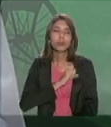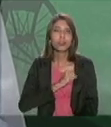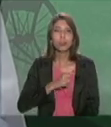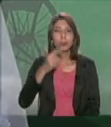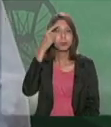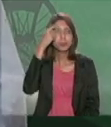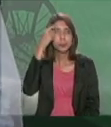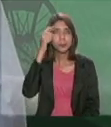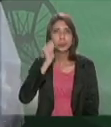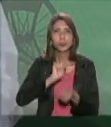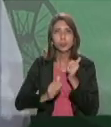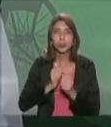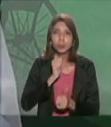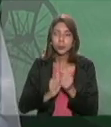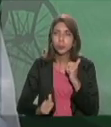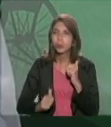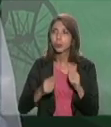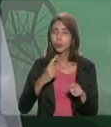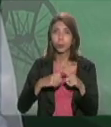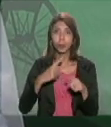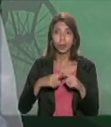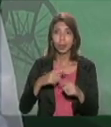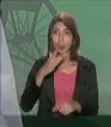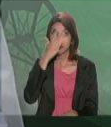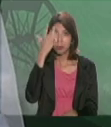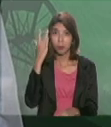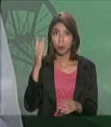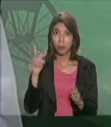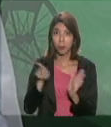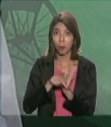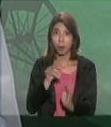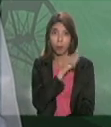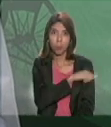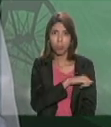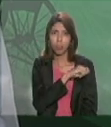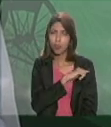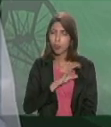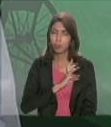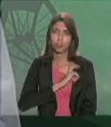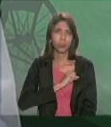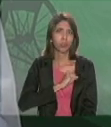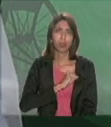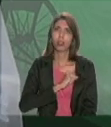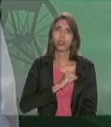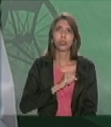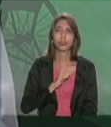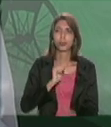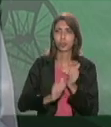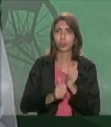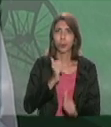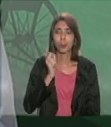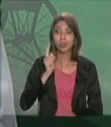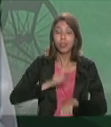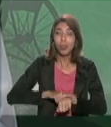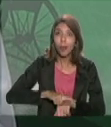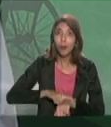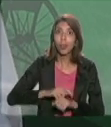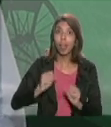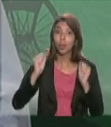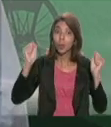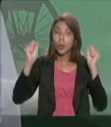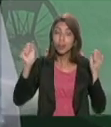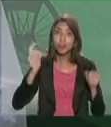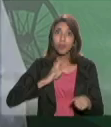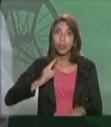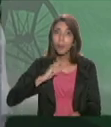da paixão do futebol. Porque o carioca, principalmente, é um povo apaixonado, né? E o torcedor rubro-negro, naquele momento,